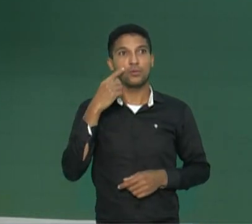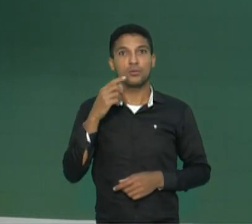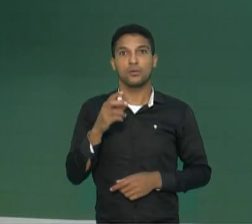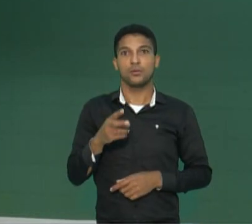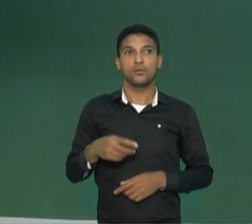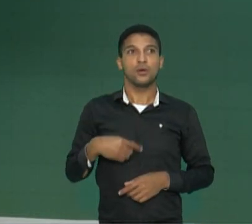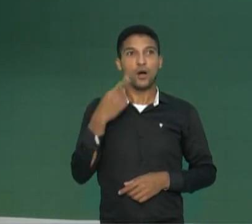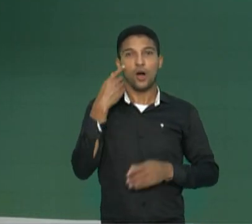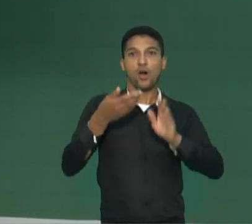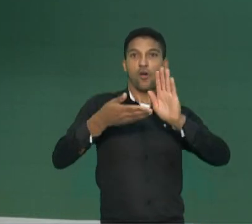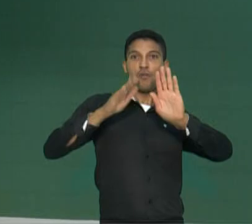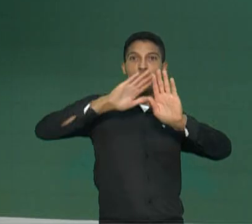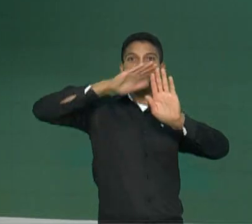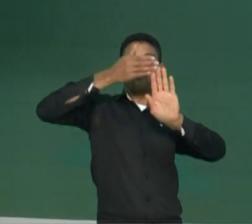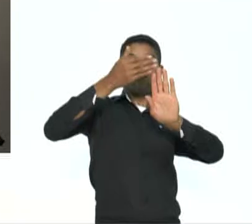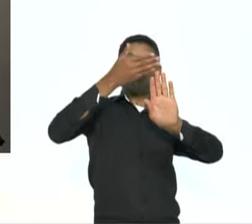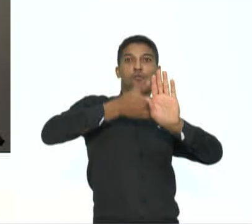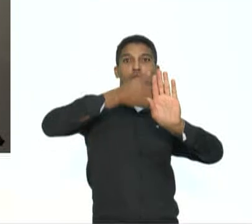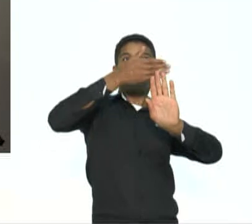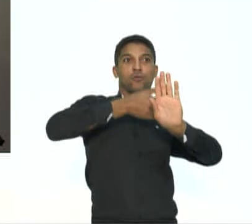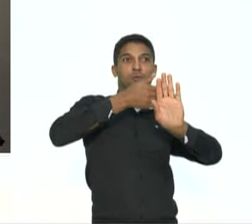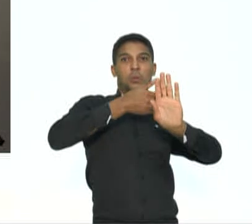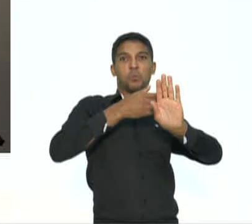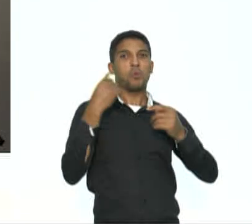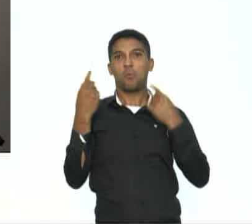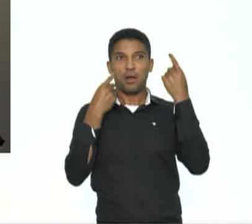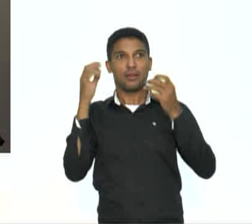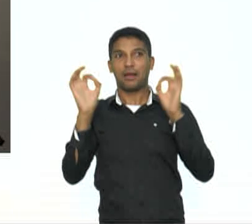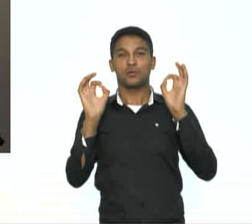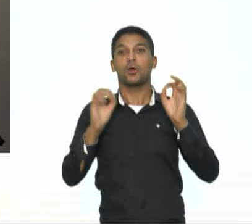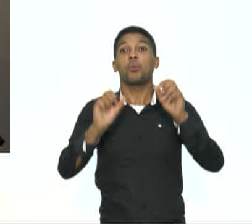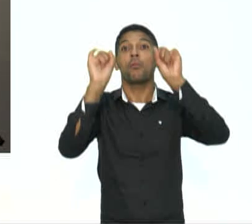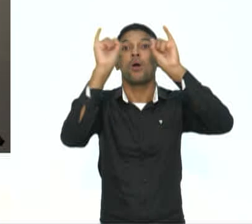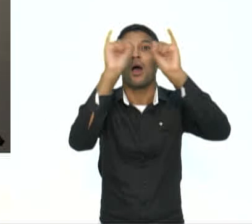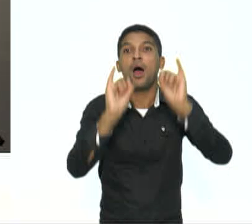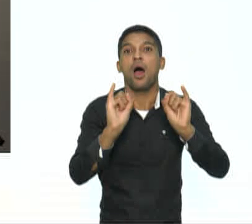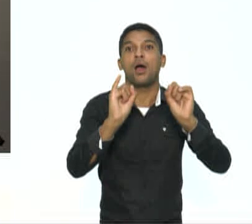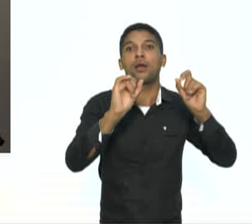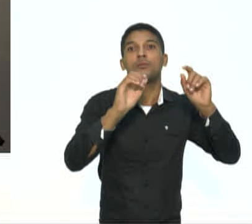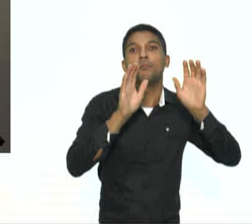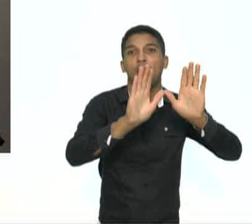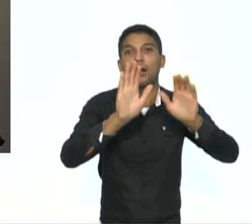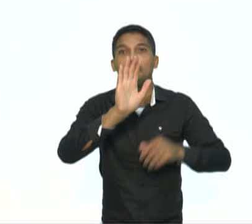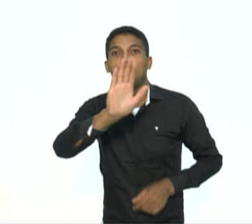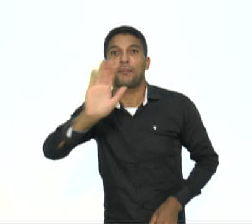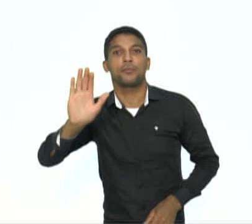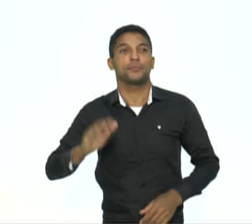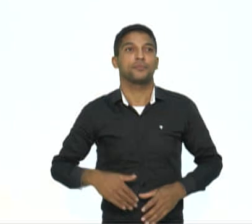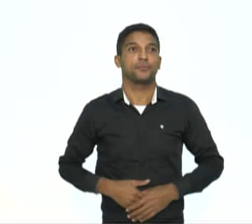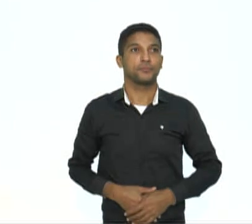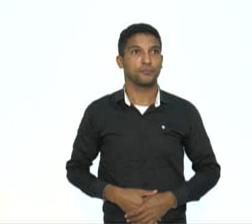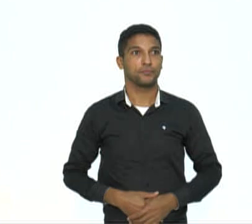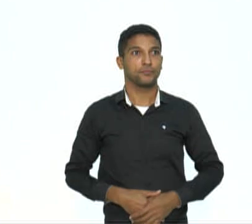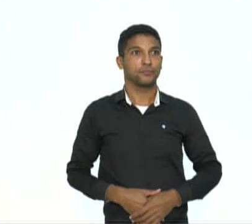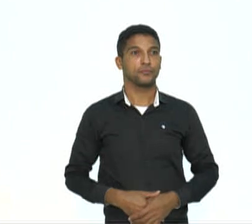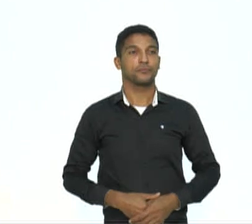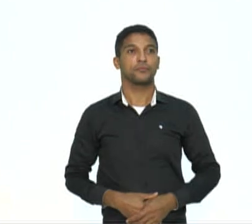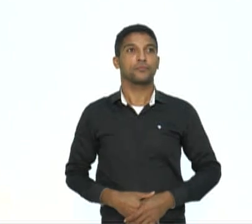com o fundo, né? Só com a imagem do santo, né? Que é a divisão em 4 partes do políptico,